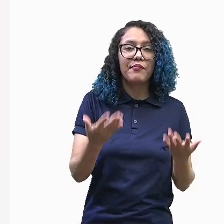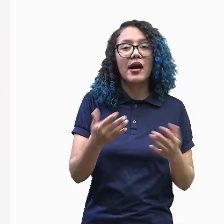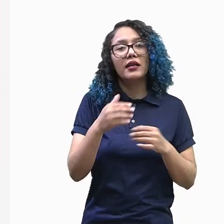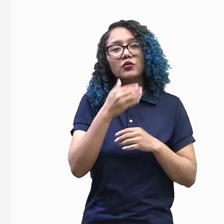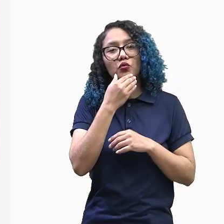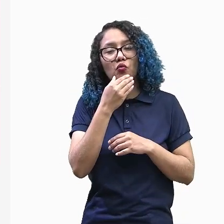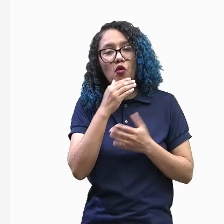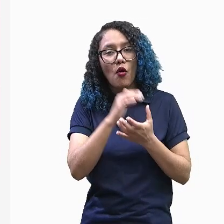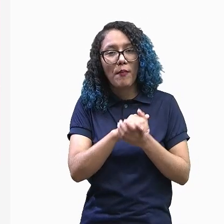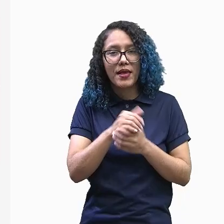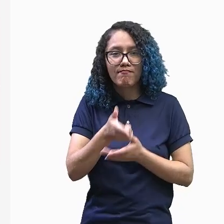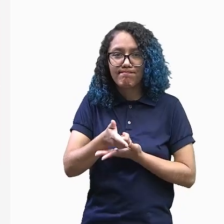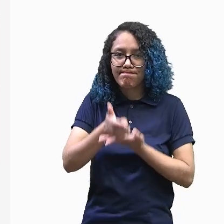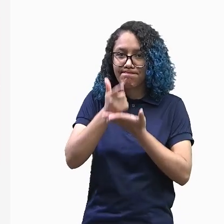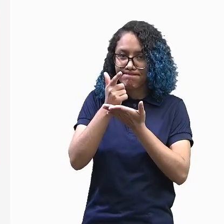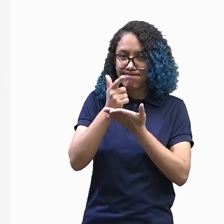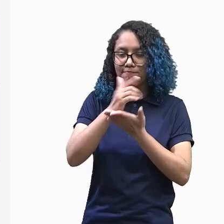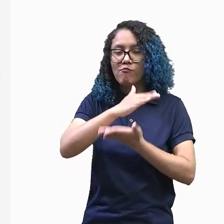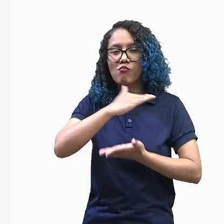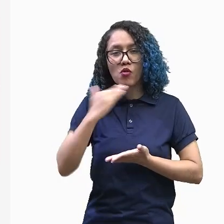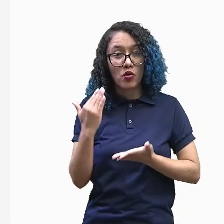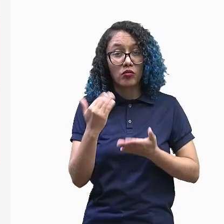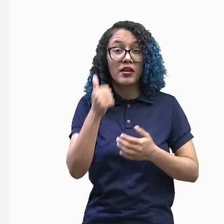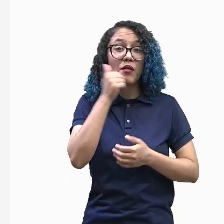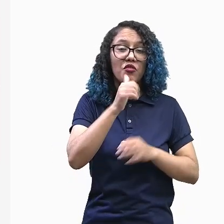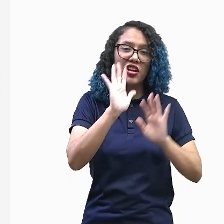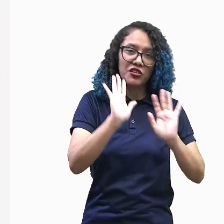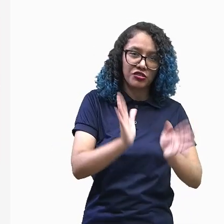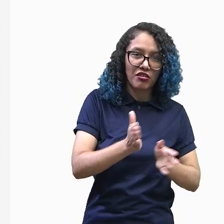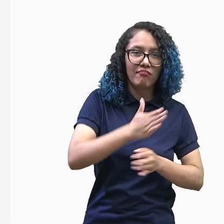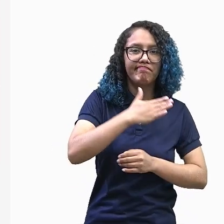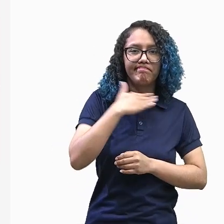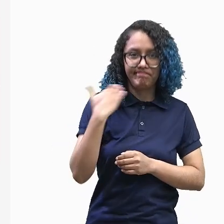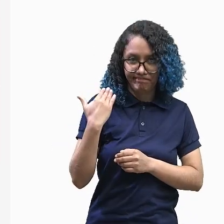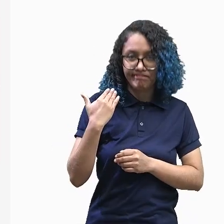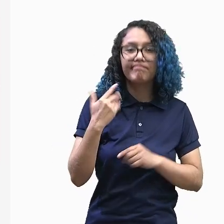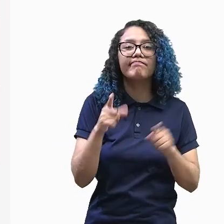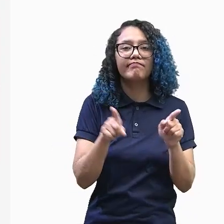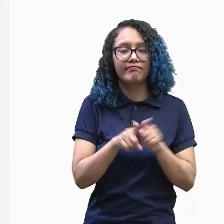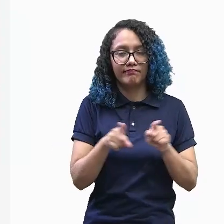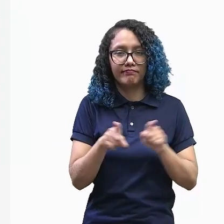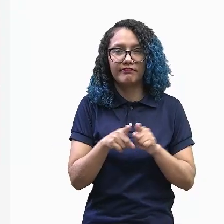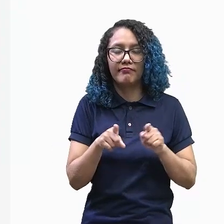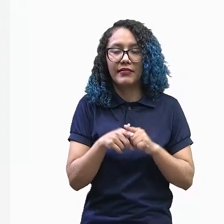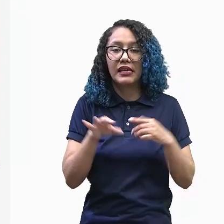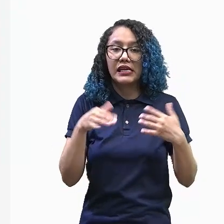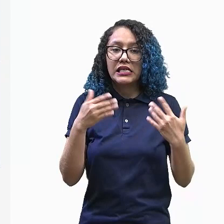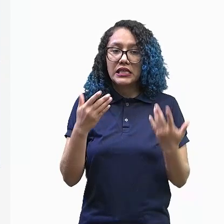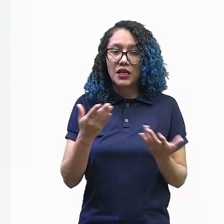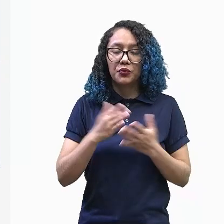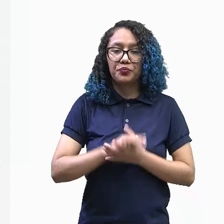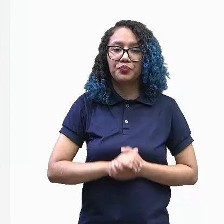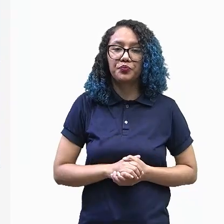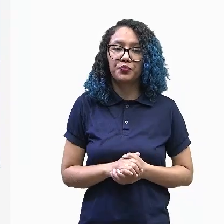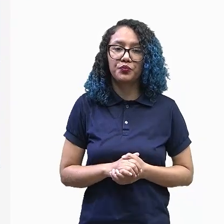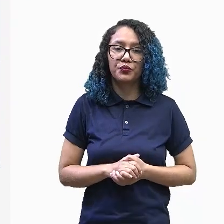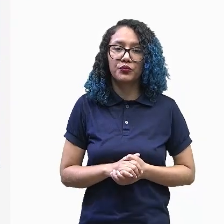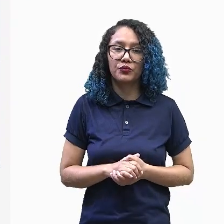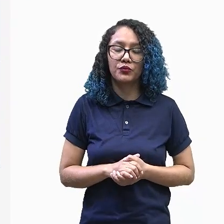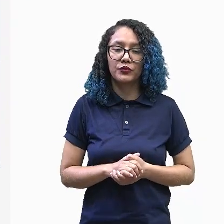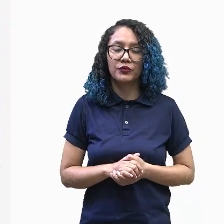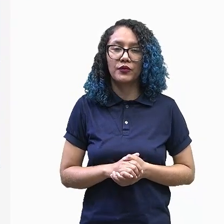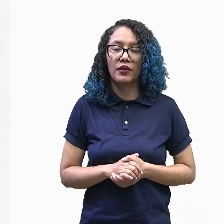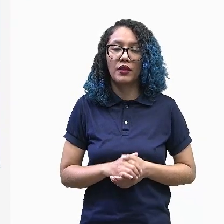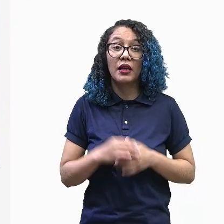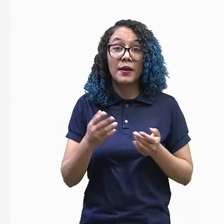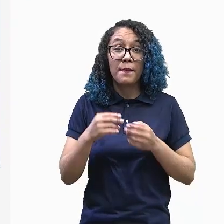isso, a Rita já estava morta, não é? E a temática dessa história, nós vamos